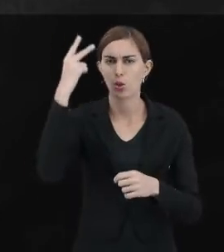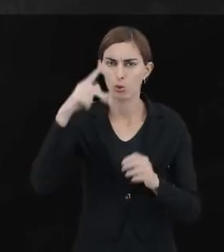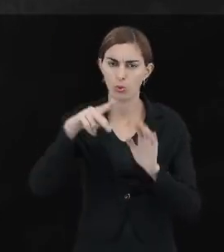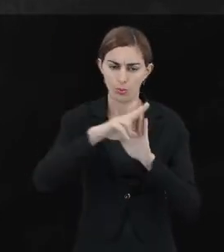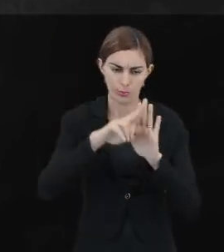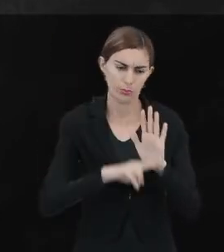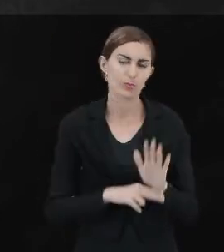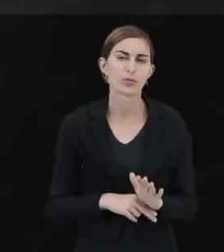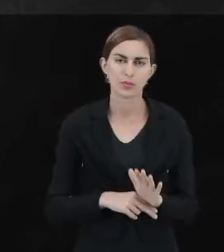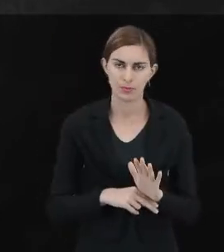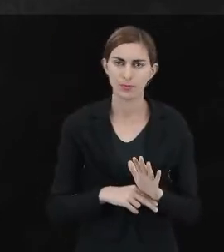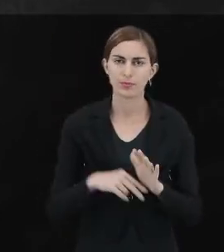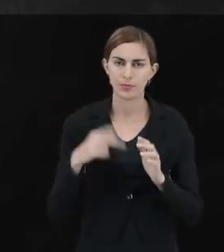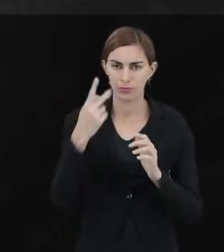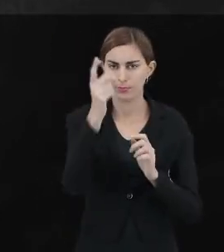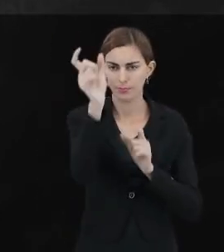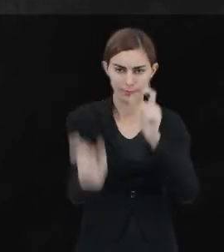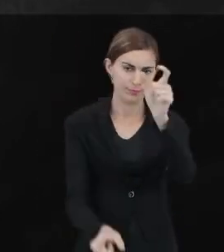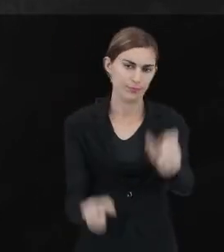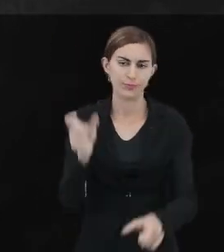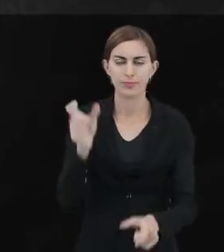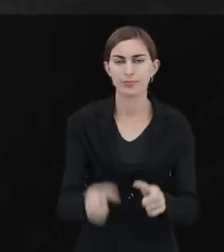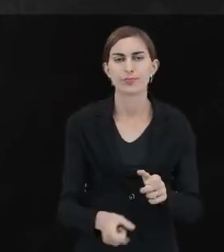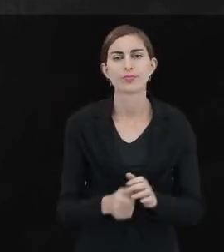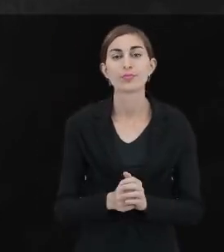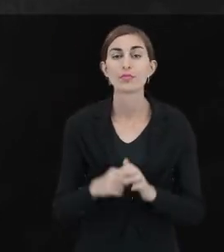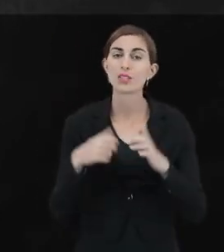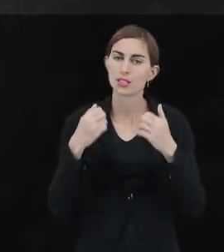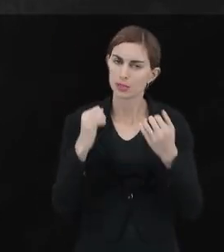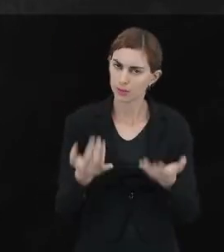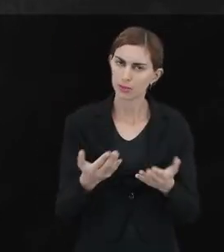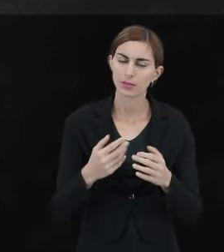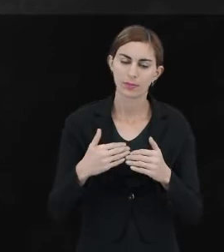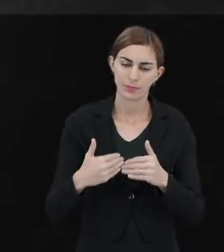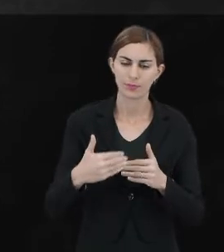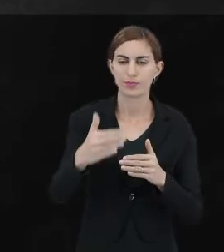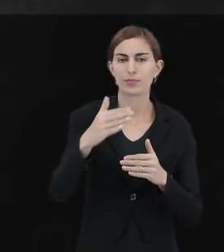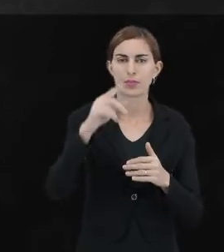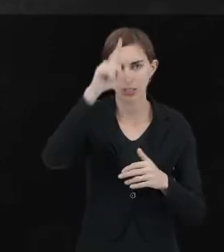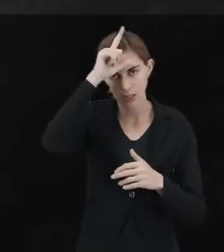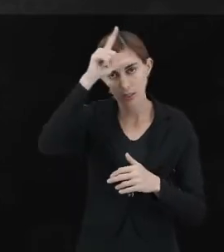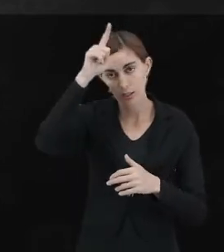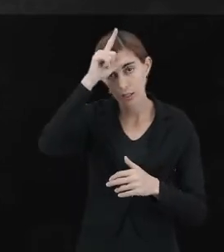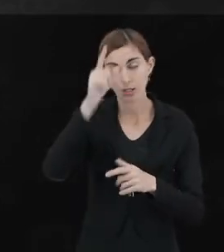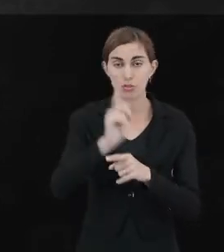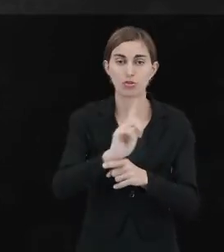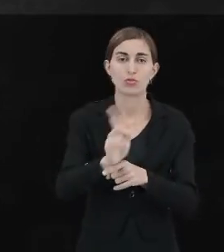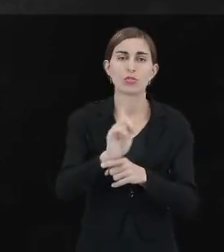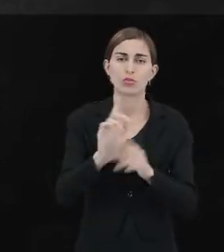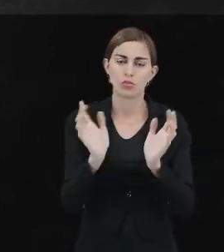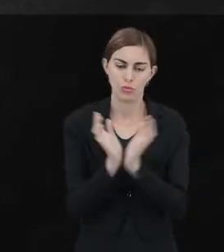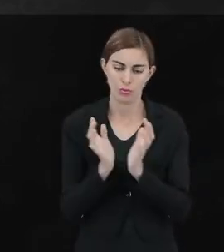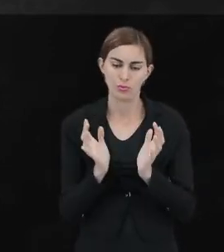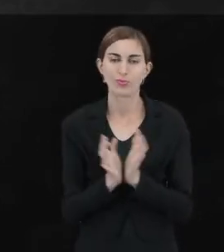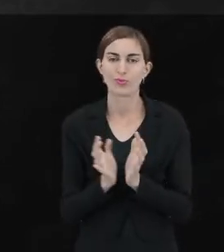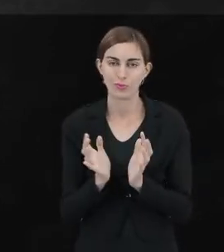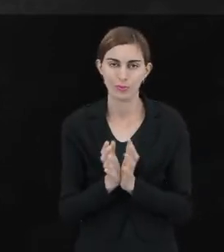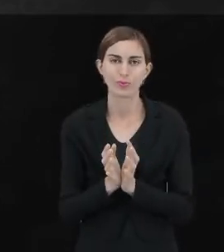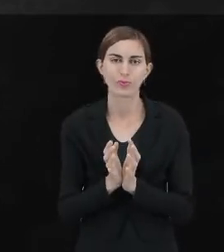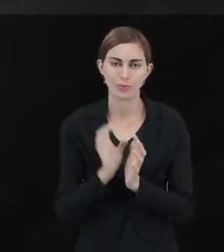e princípios dos seus sujeitos. Isso se faz a partir da liderança de um gestor e sua